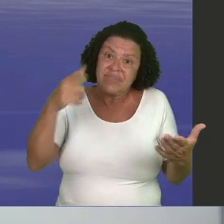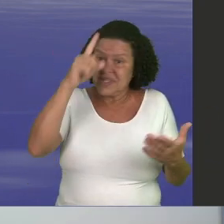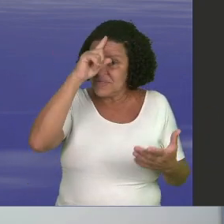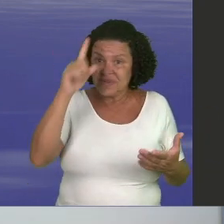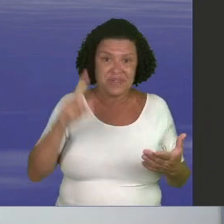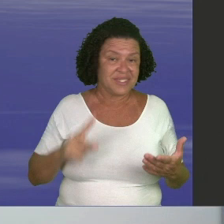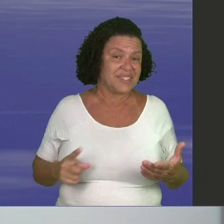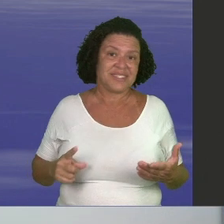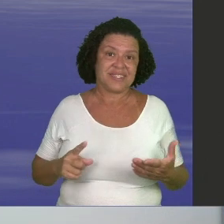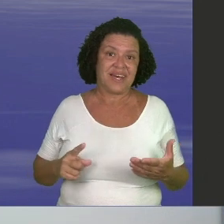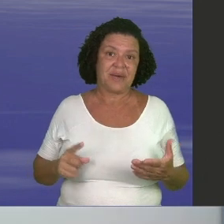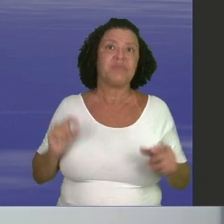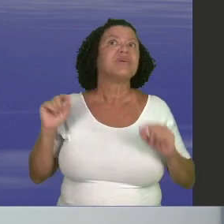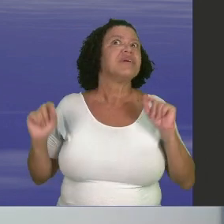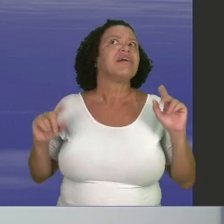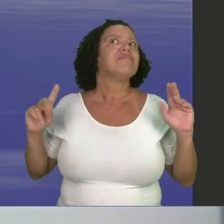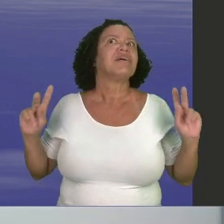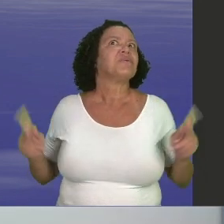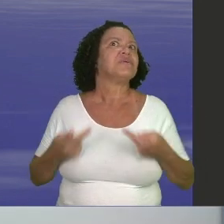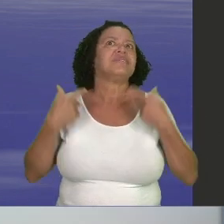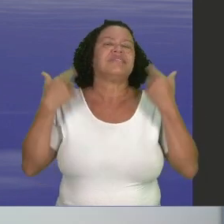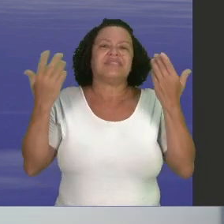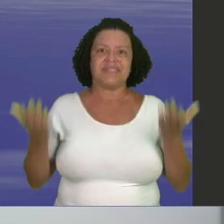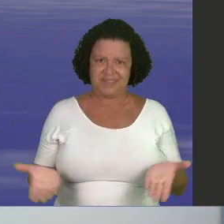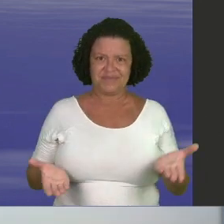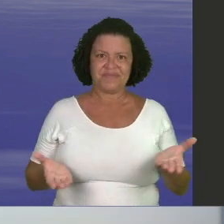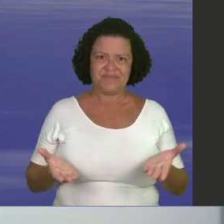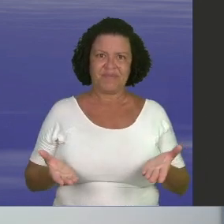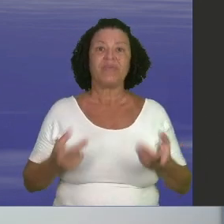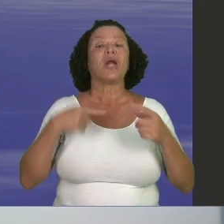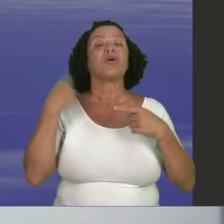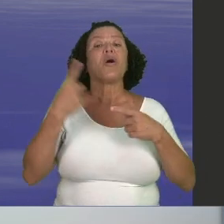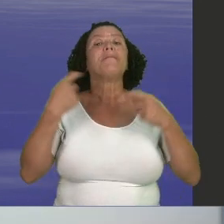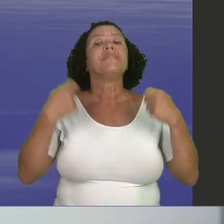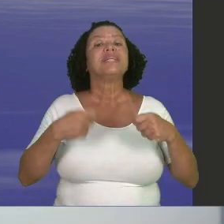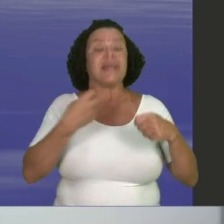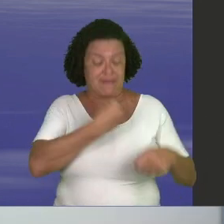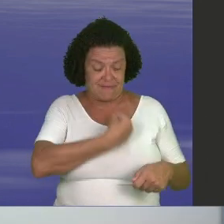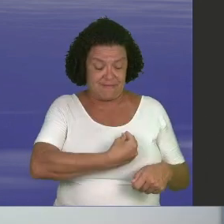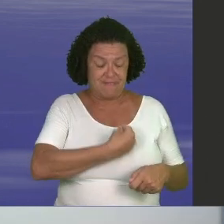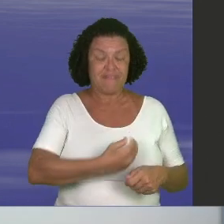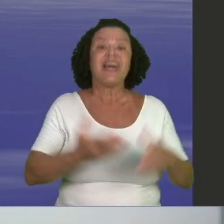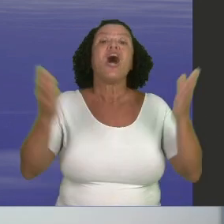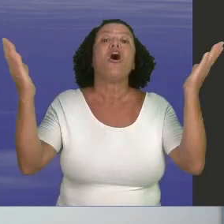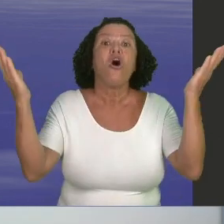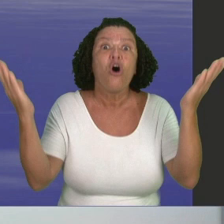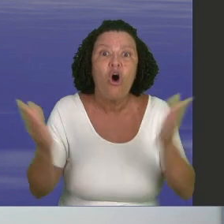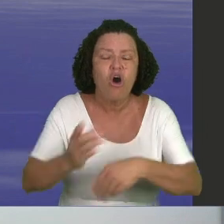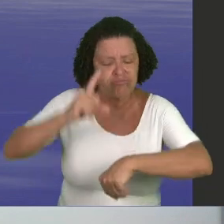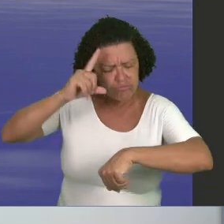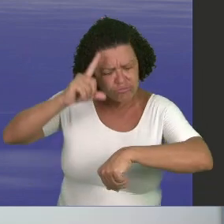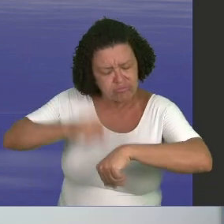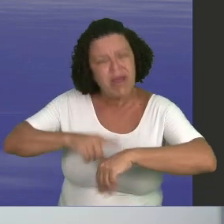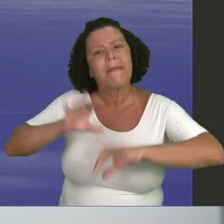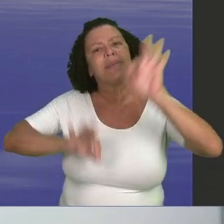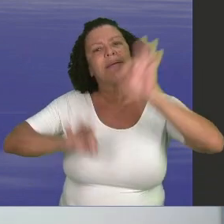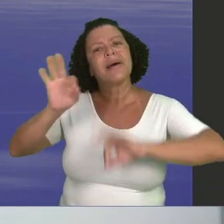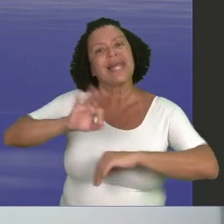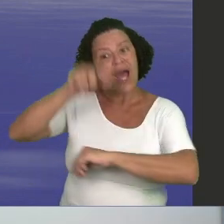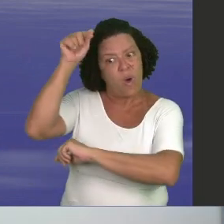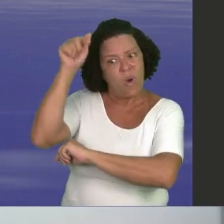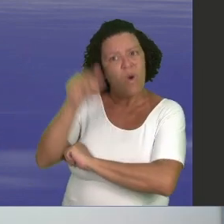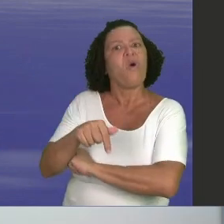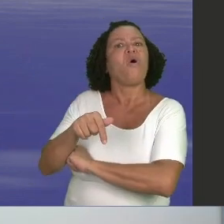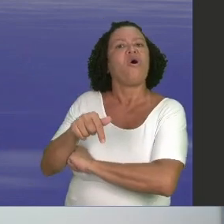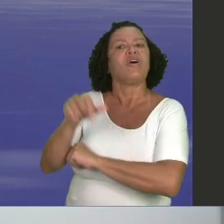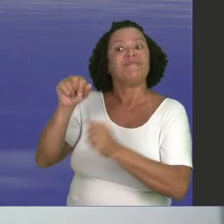não sei exatamente como vai ser o amanhã. Então precisamos viver o hoje, nos preparar para o hoje, fazer